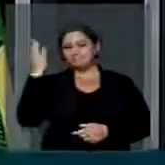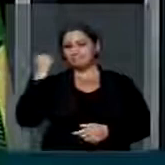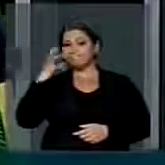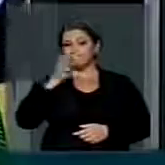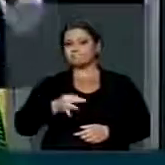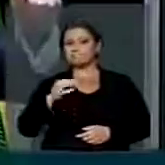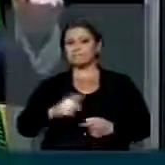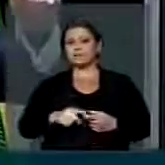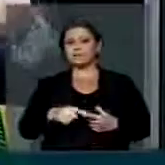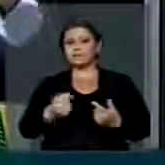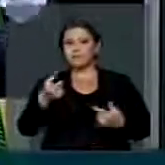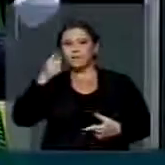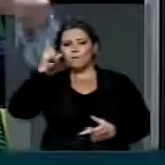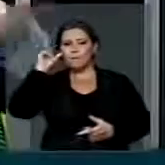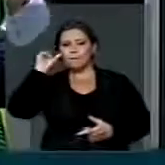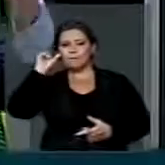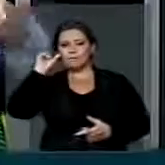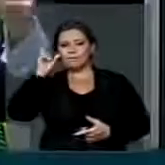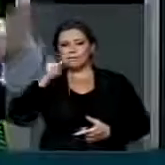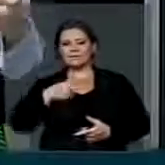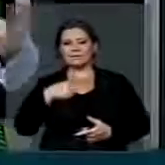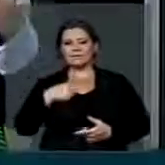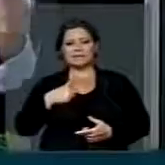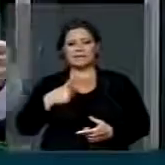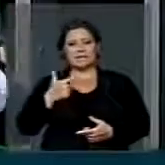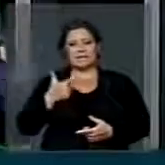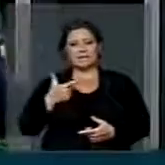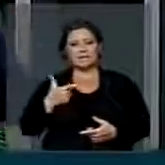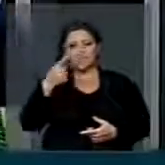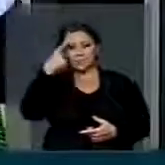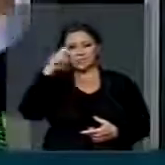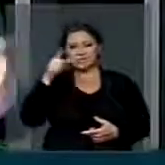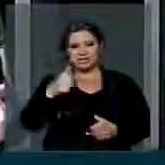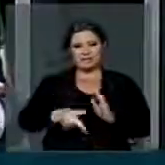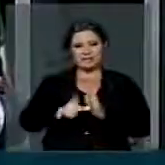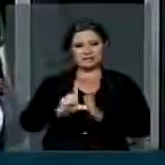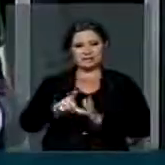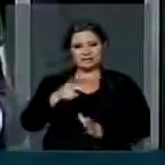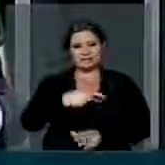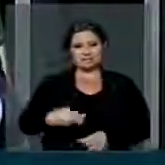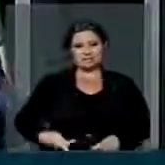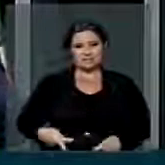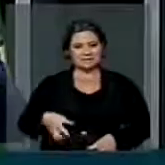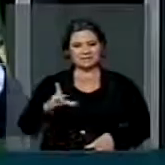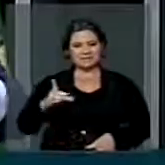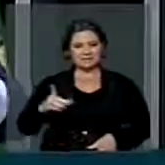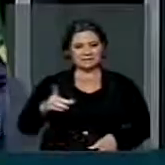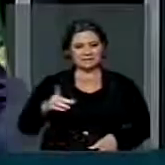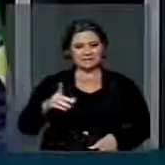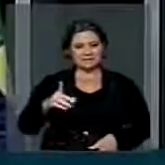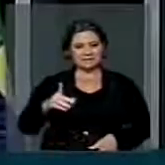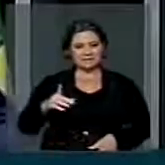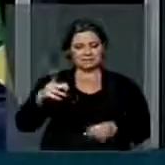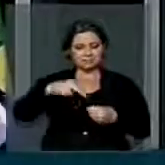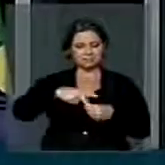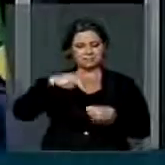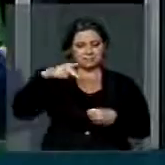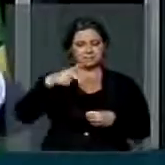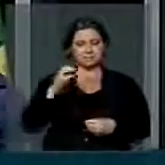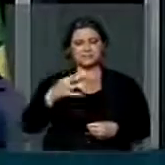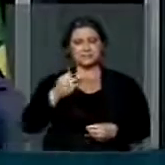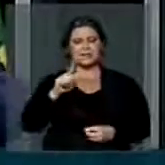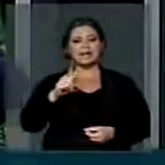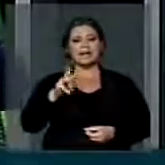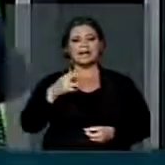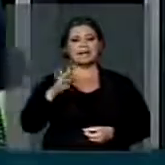contradiz, porque ontem, há 24 horas atrás, a presidente da Petrobras, atual, a Graça Foster, disse